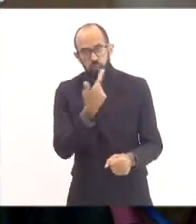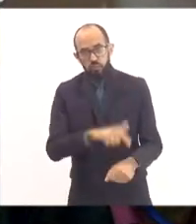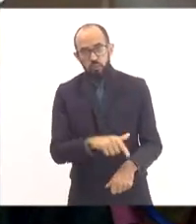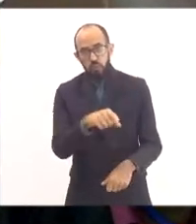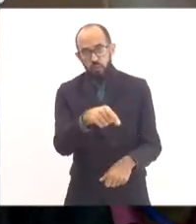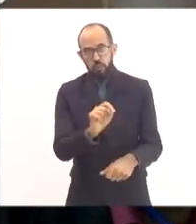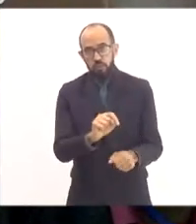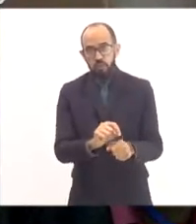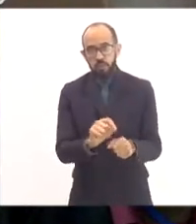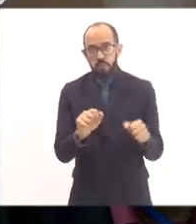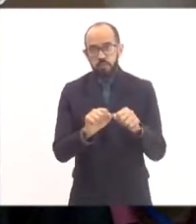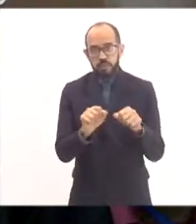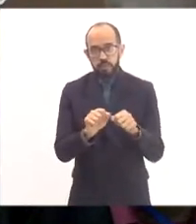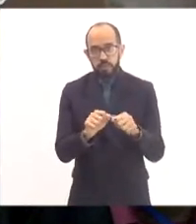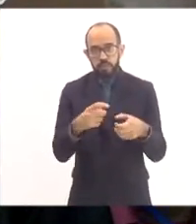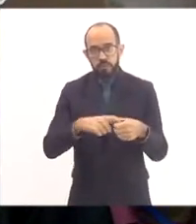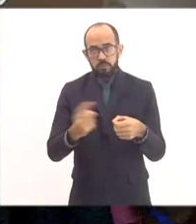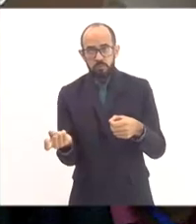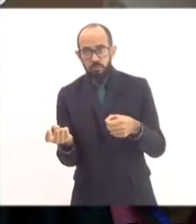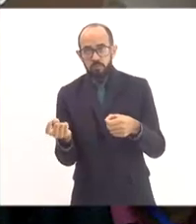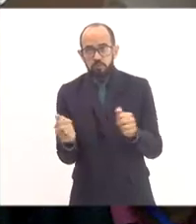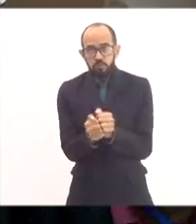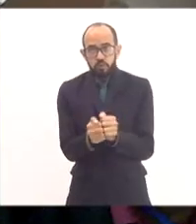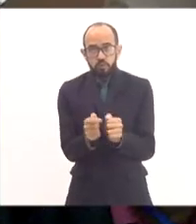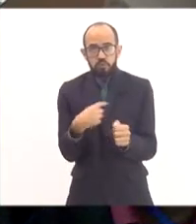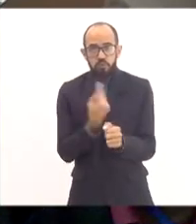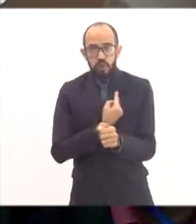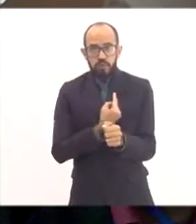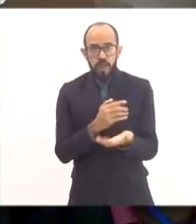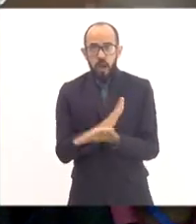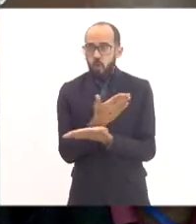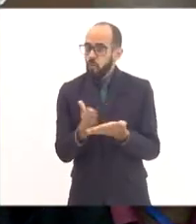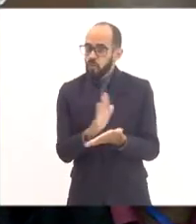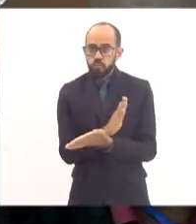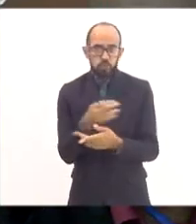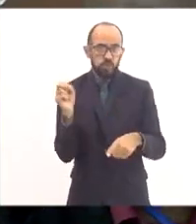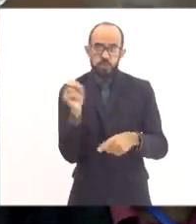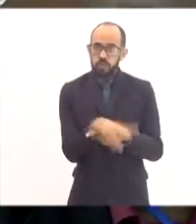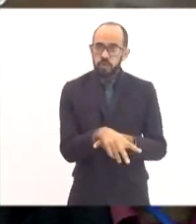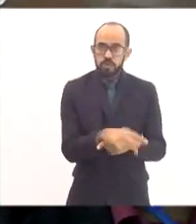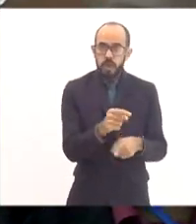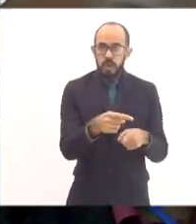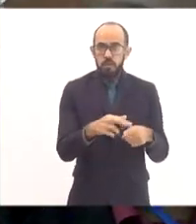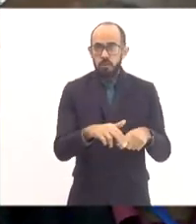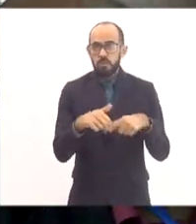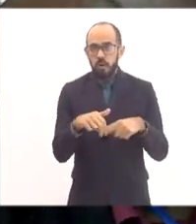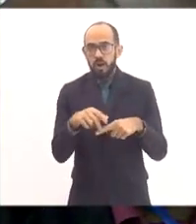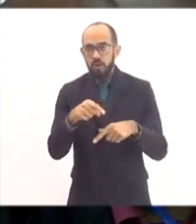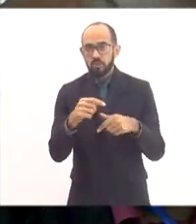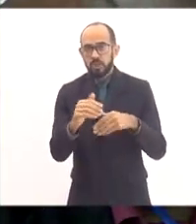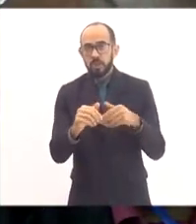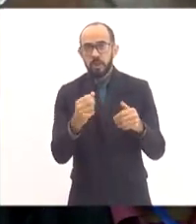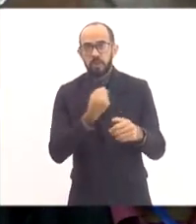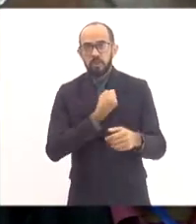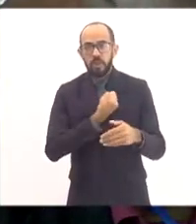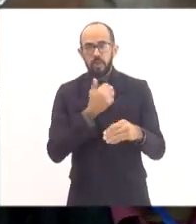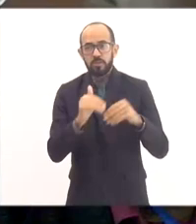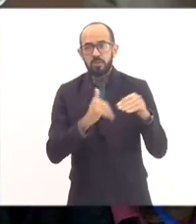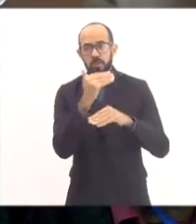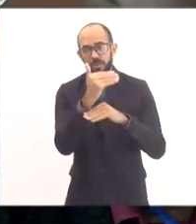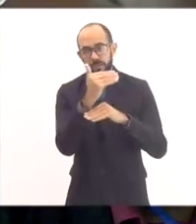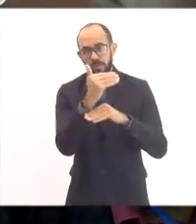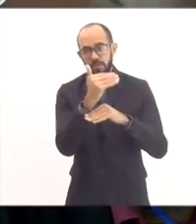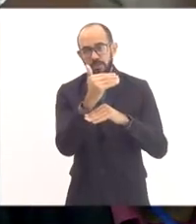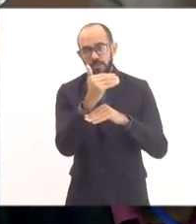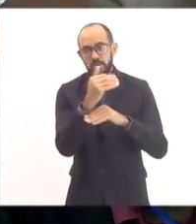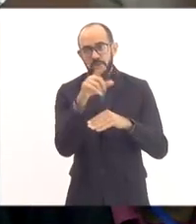iam reclassificar os eliminados com nós. Então, alguns nem iriam ingressar, porque teriam a nota ultrapassada. Covardia. Sim, absurdo.